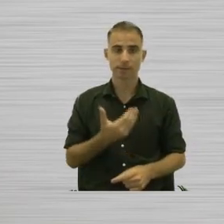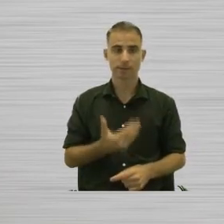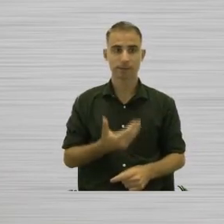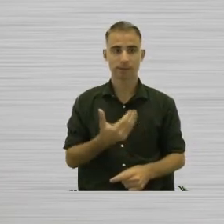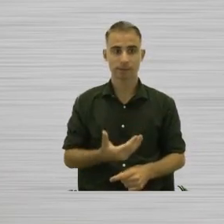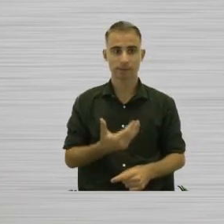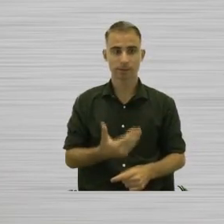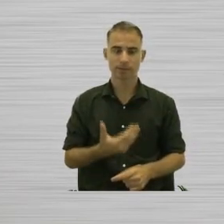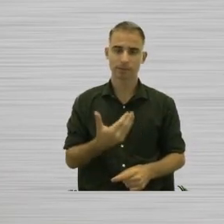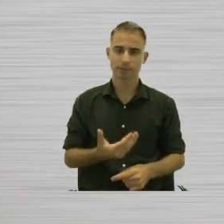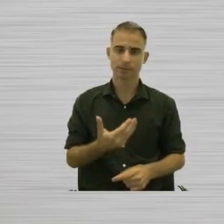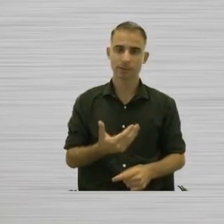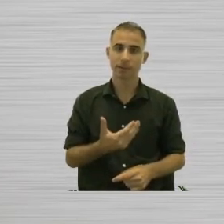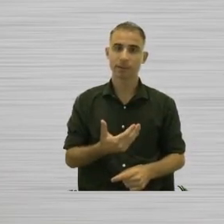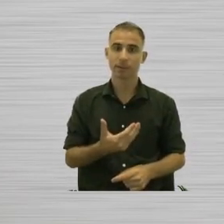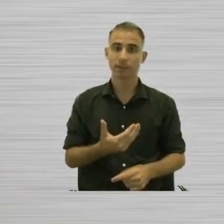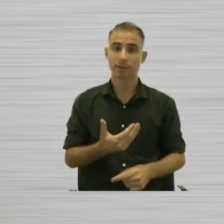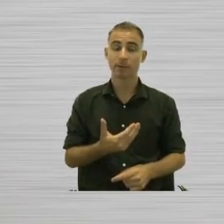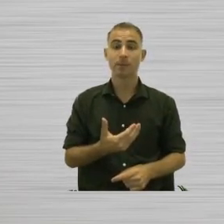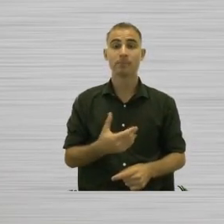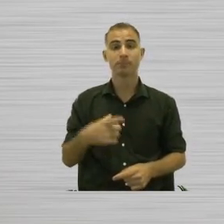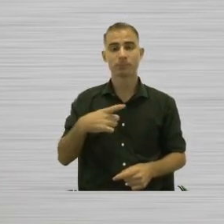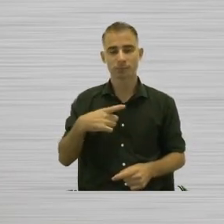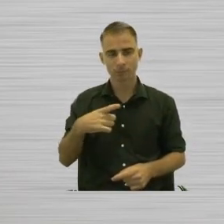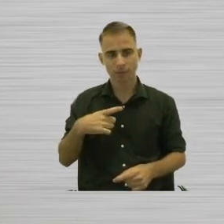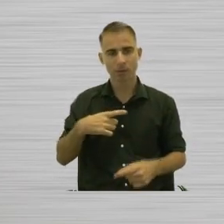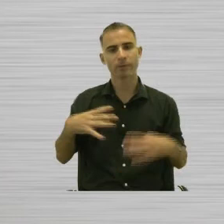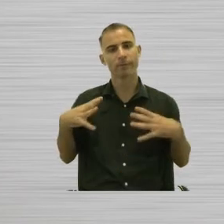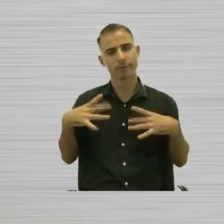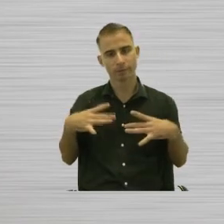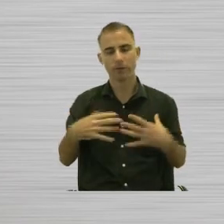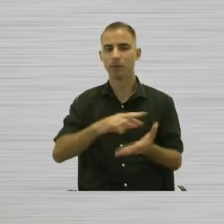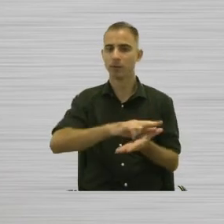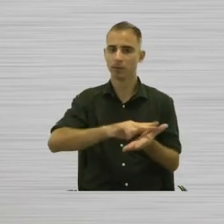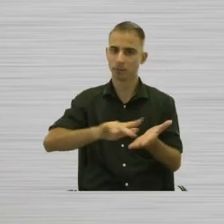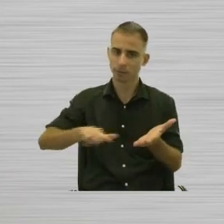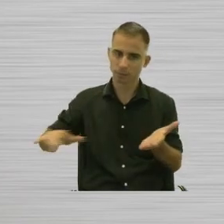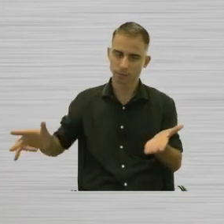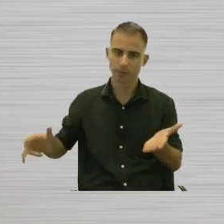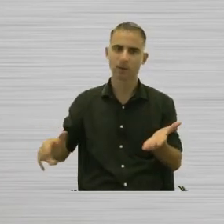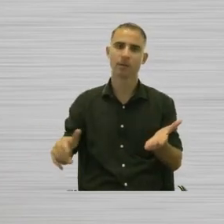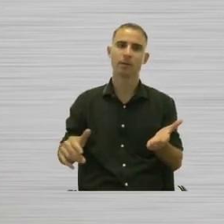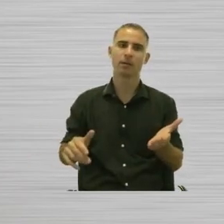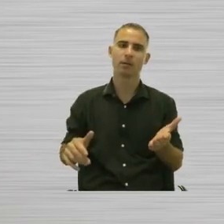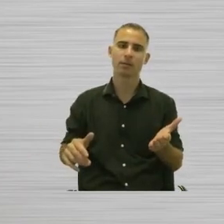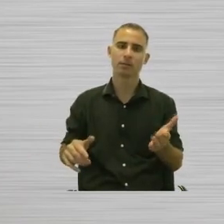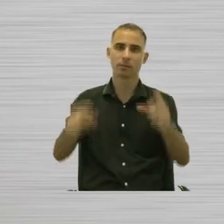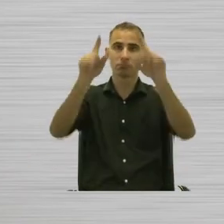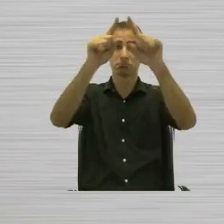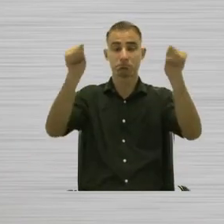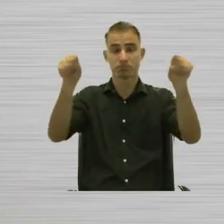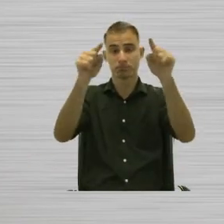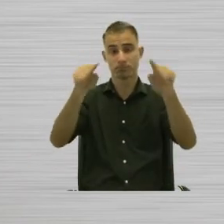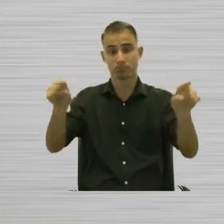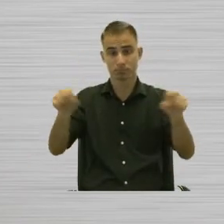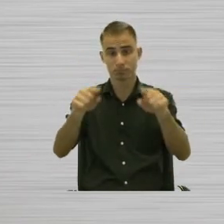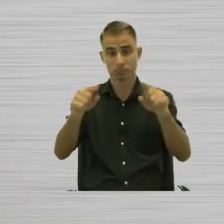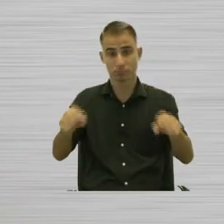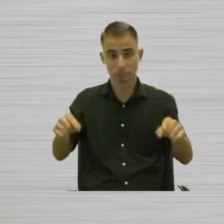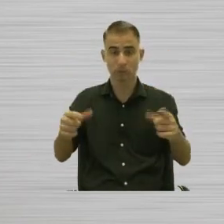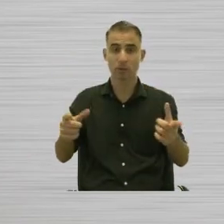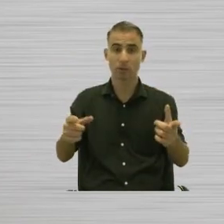tem o maior número de feriados, aquela emenda de Natal, Ano Novo, né? Nós realizamos também no Centro